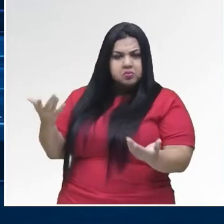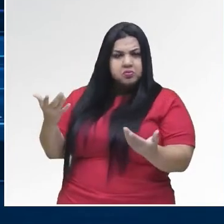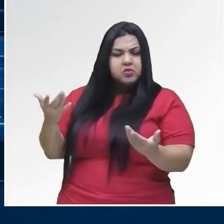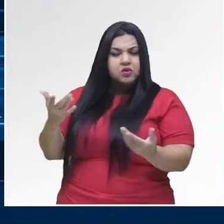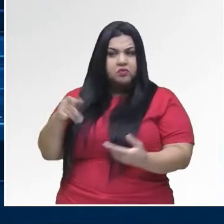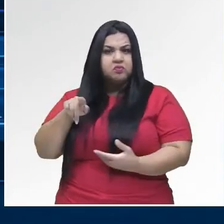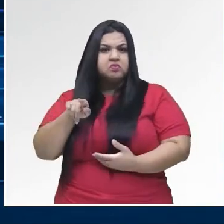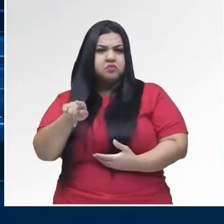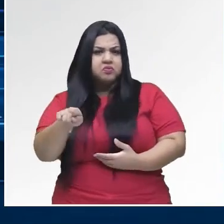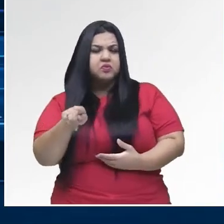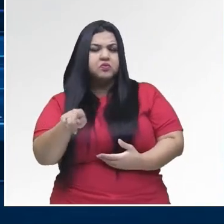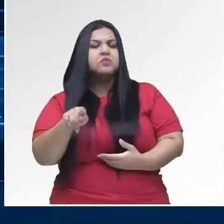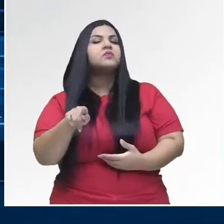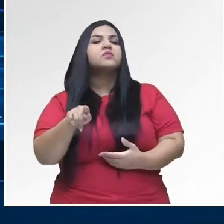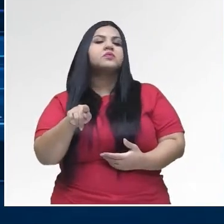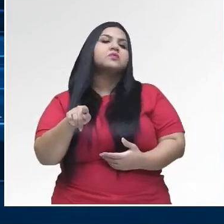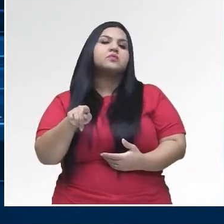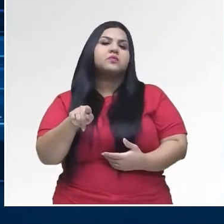Você